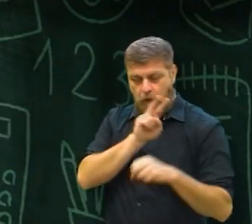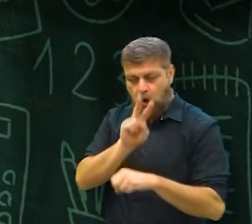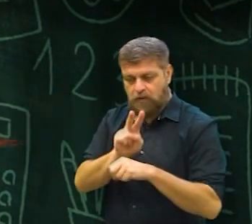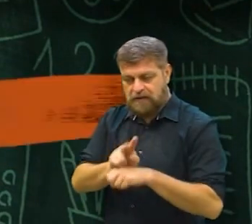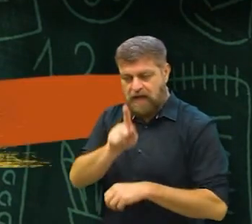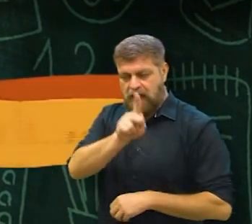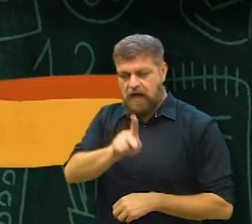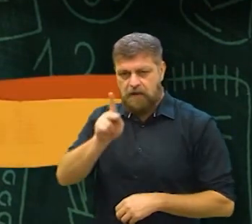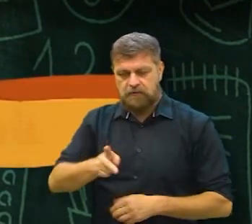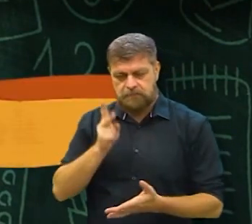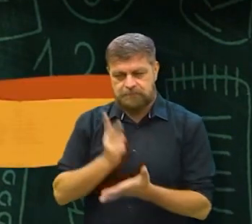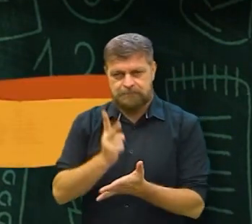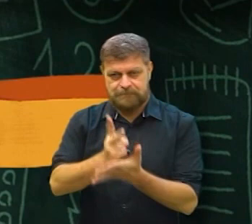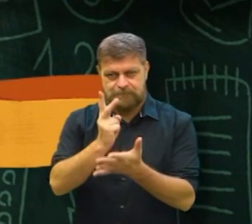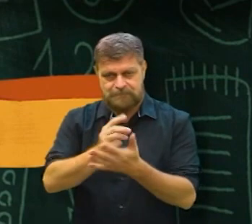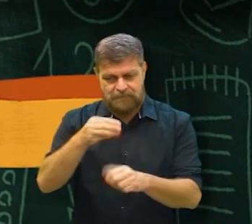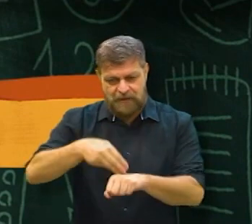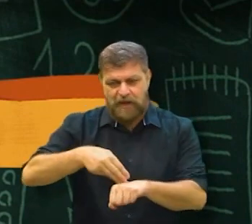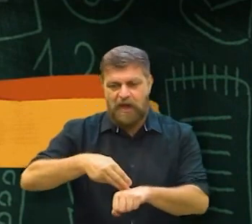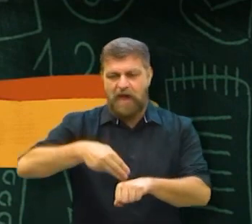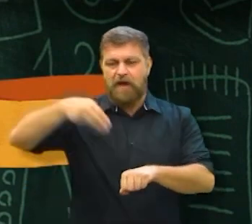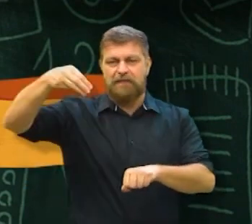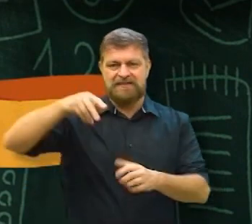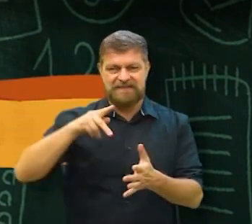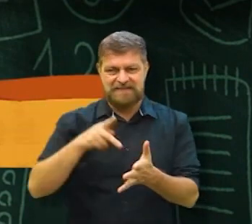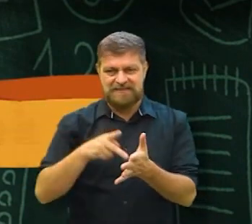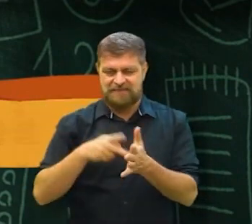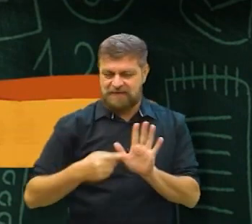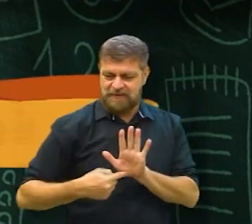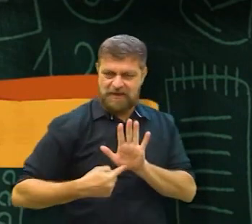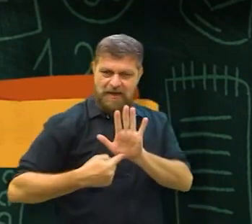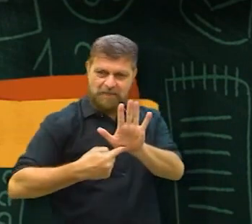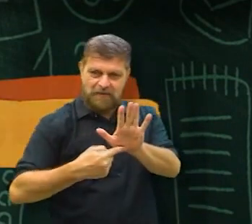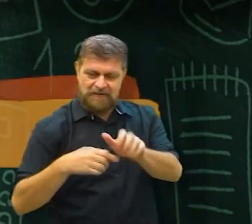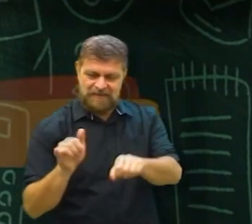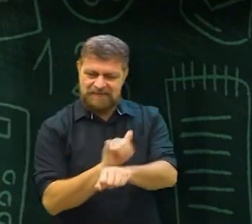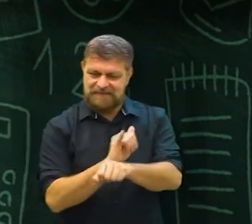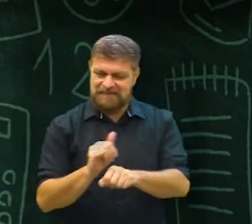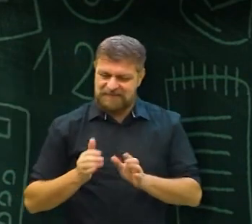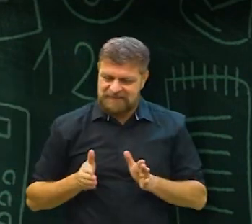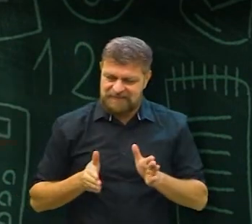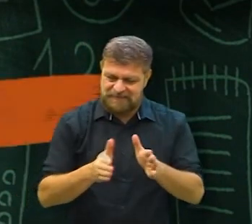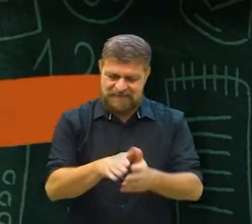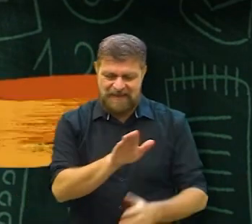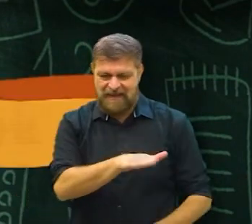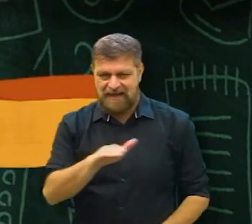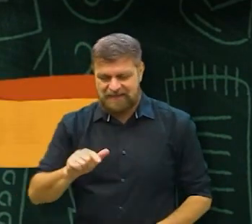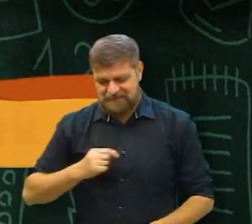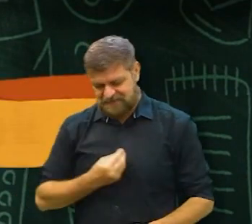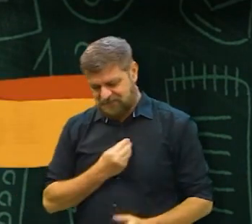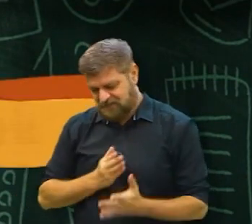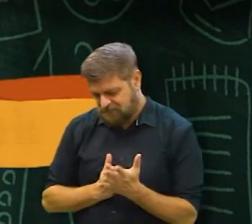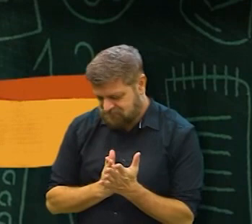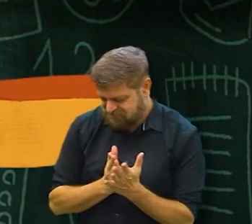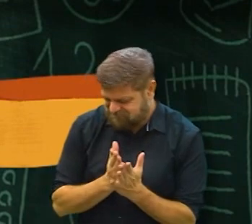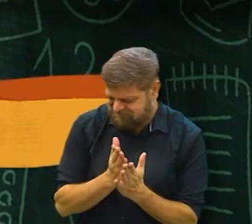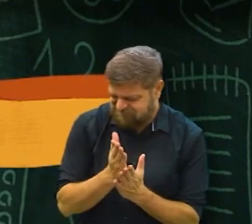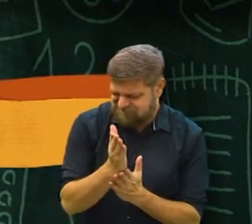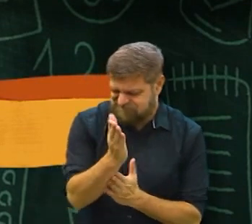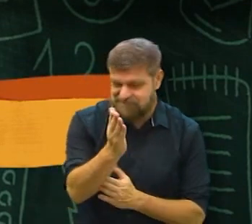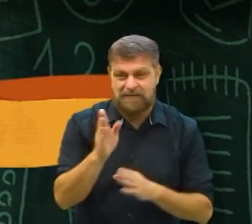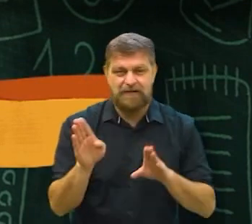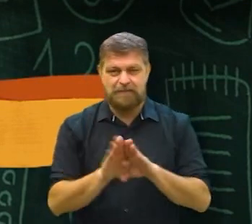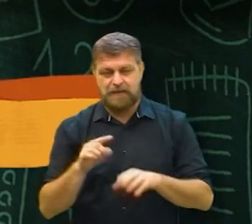que eles possam continuar sendo esses mestres que realmente apontam os caminhos para todas as crianças,